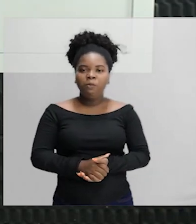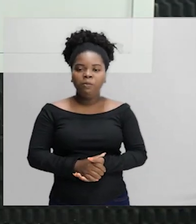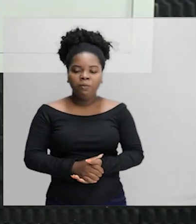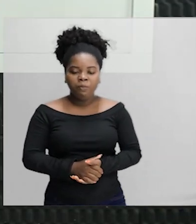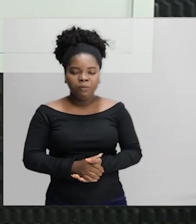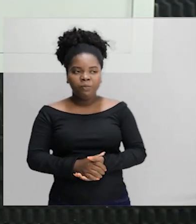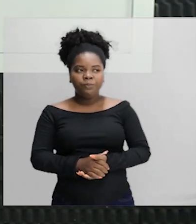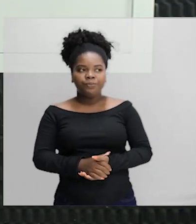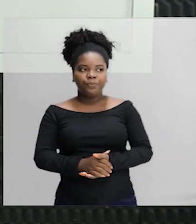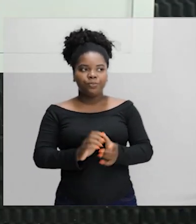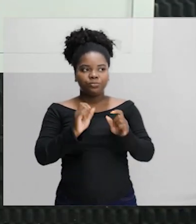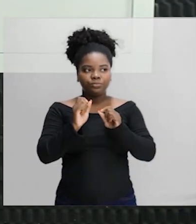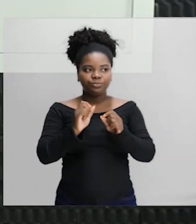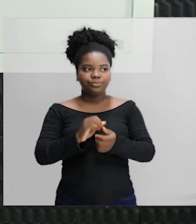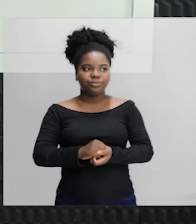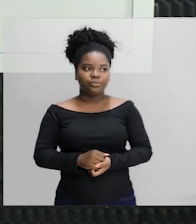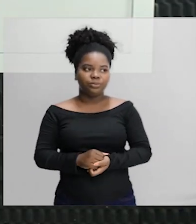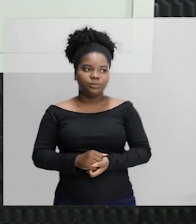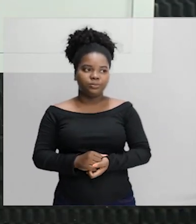comprimento